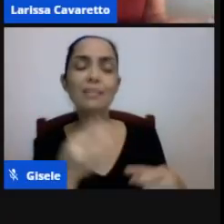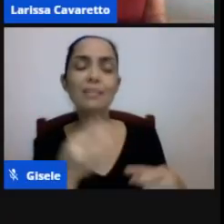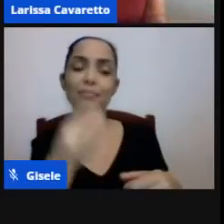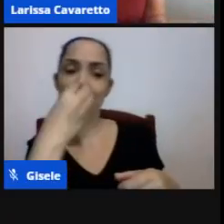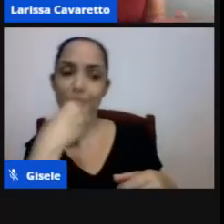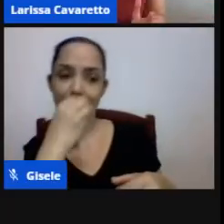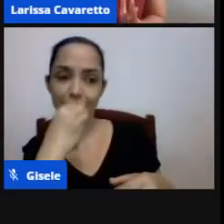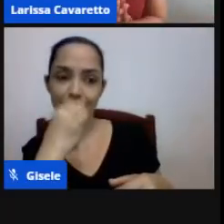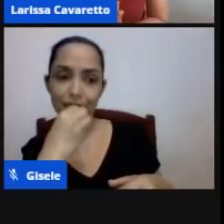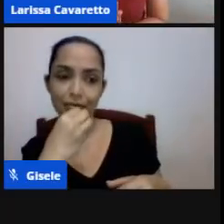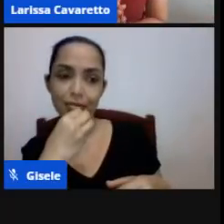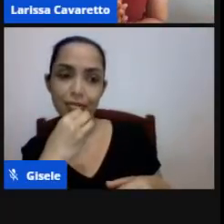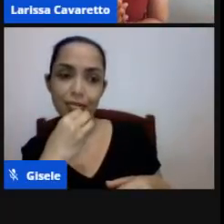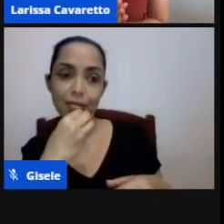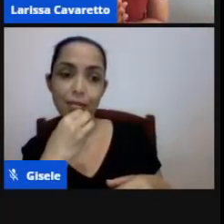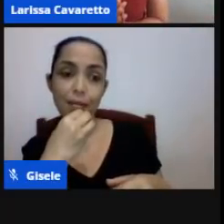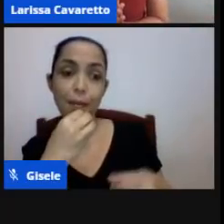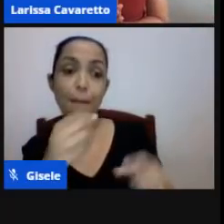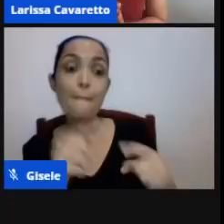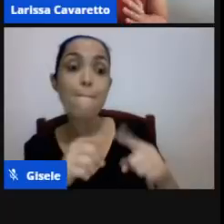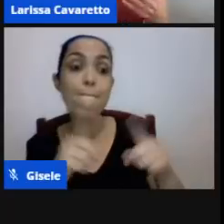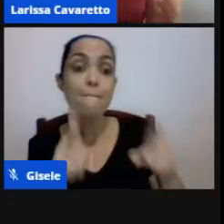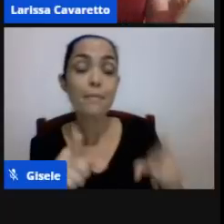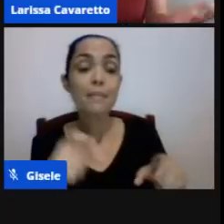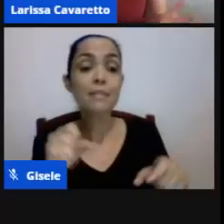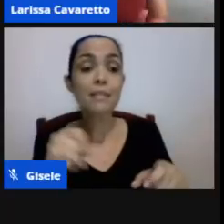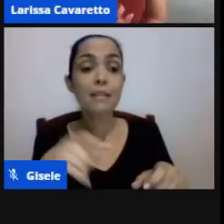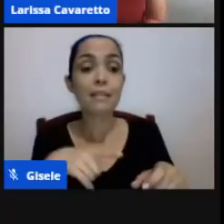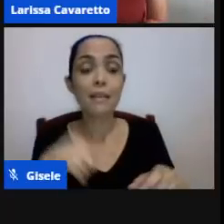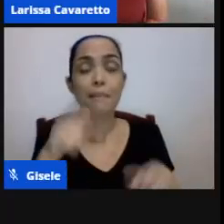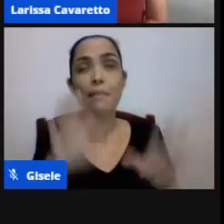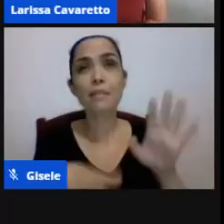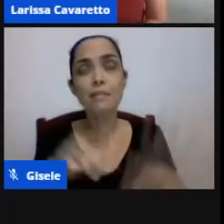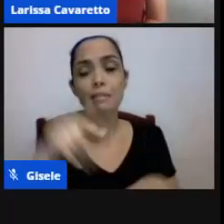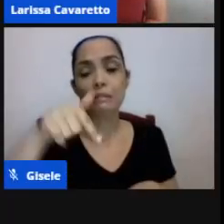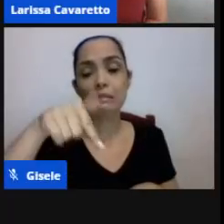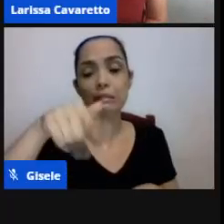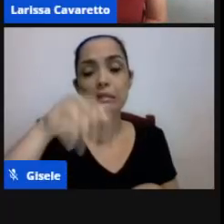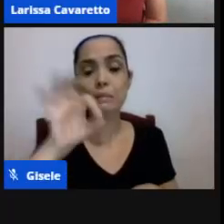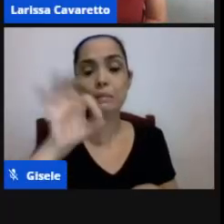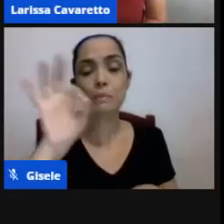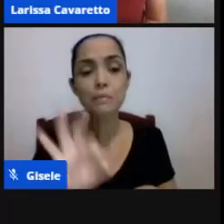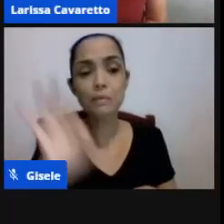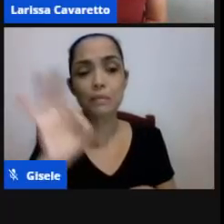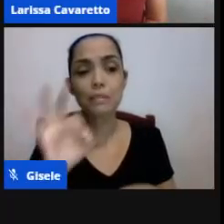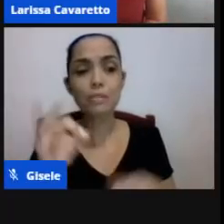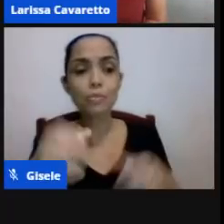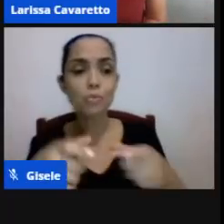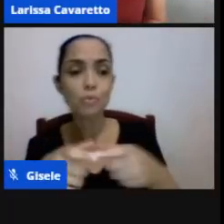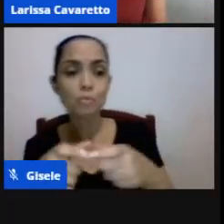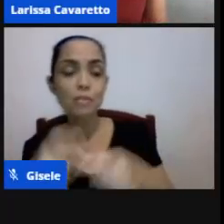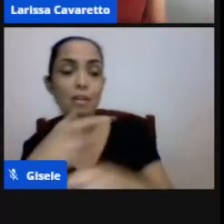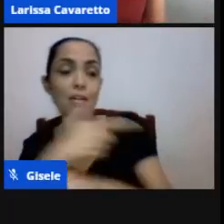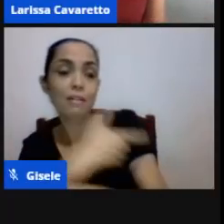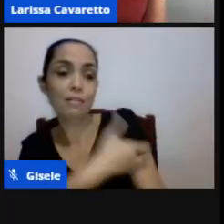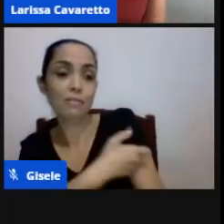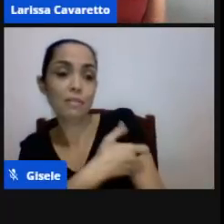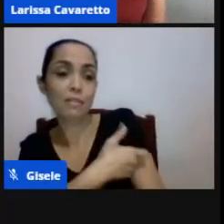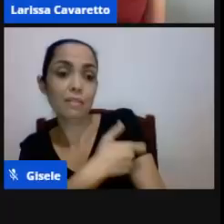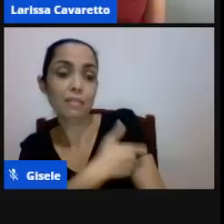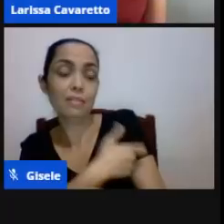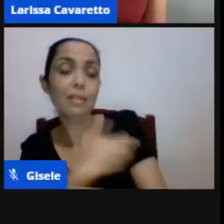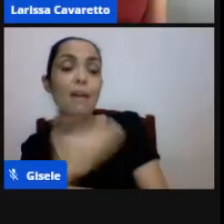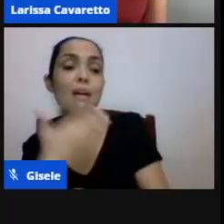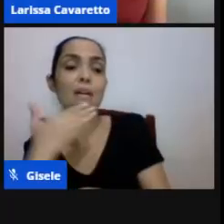tão protegida. Agora, quando a gente tem, por exemplo, 70% da população vacinada, a gente adquire isso que a gente chama de imunidade